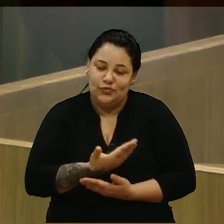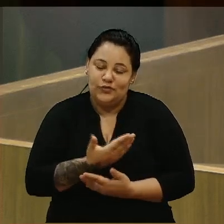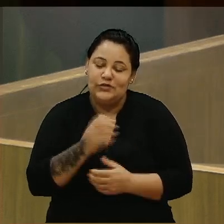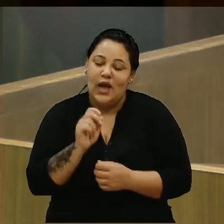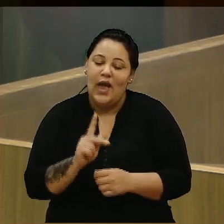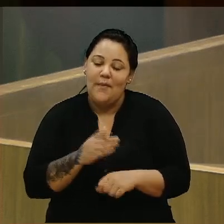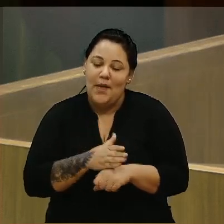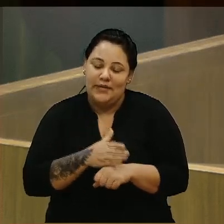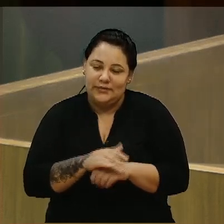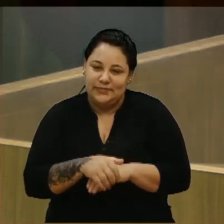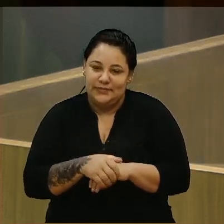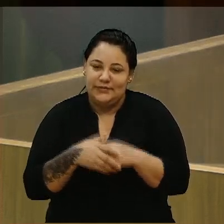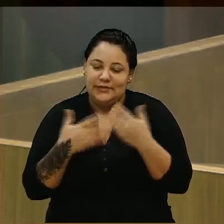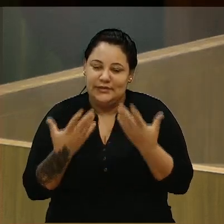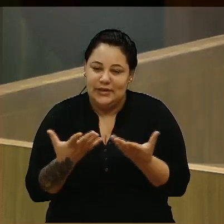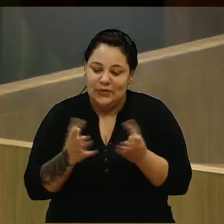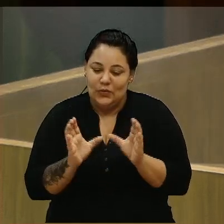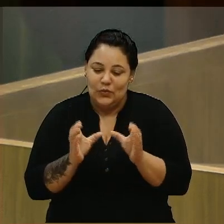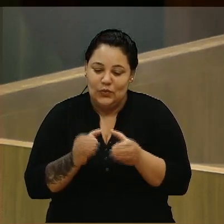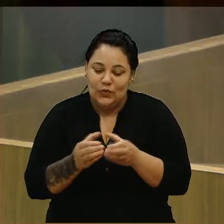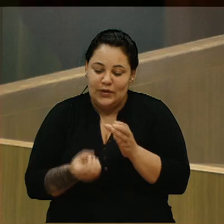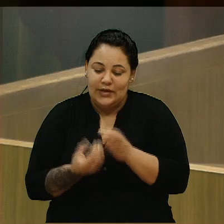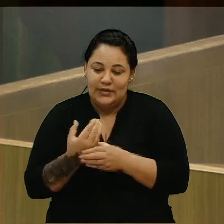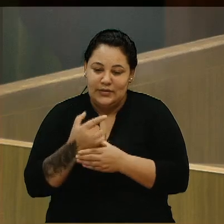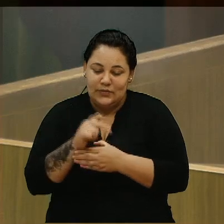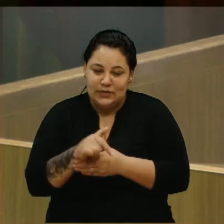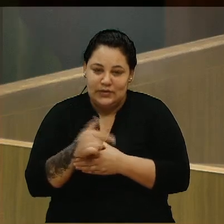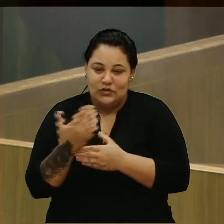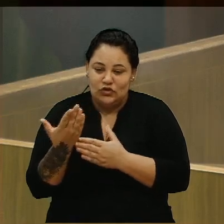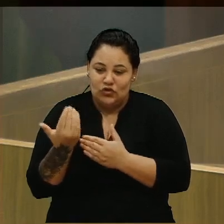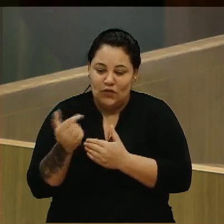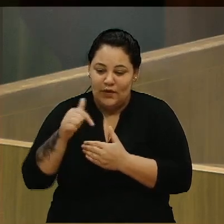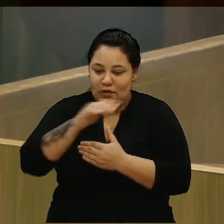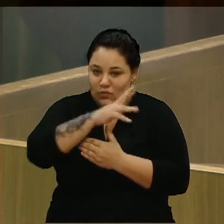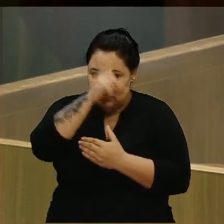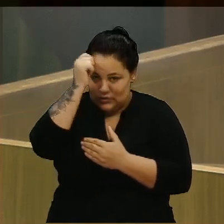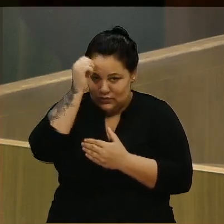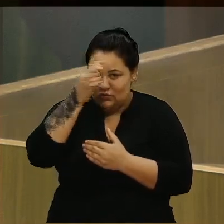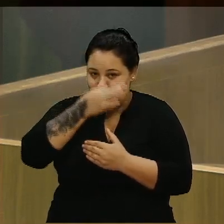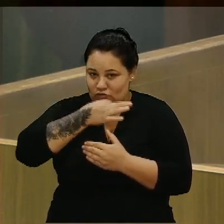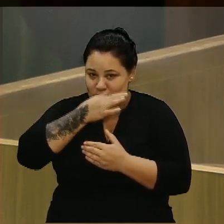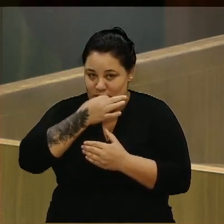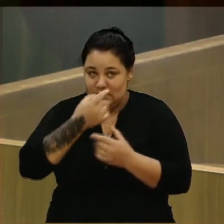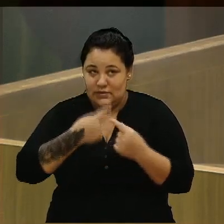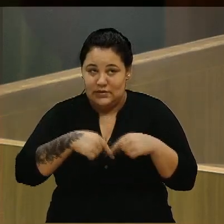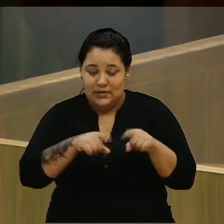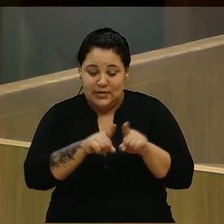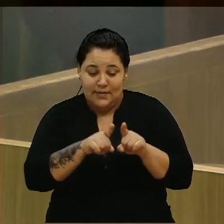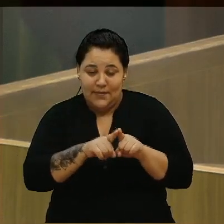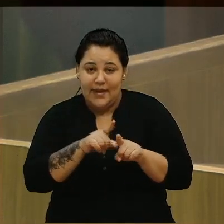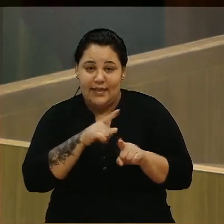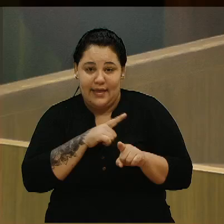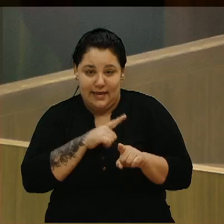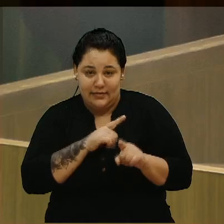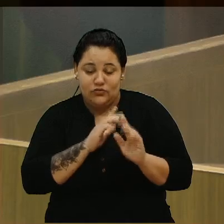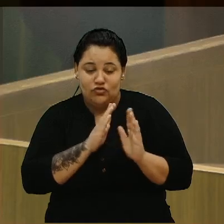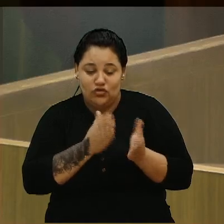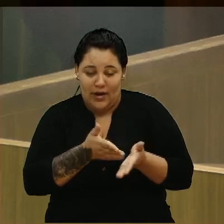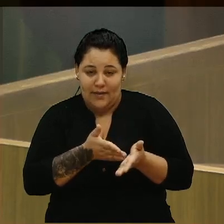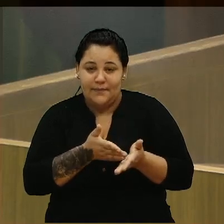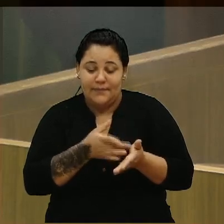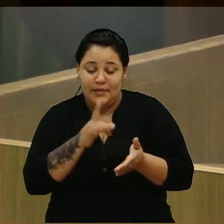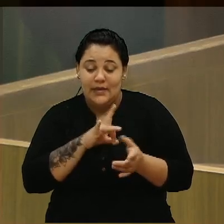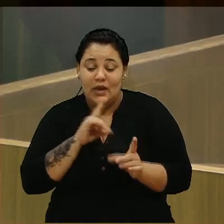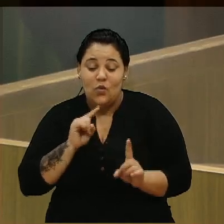criação do coral infantil e do coral juvenil aqui do município de Caxias também tem a